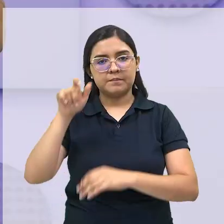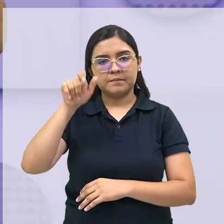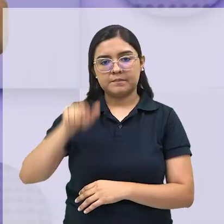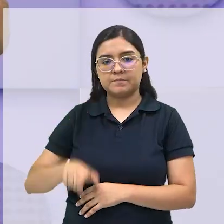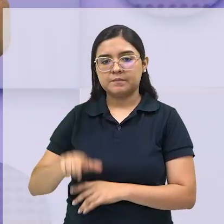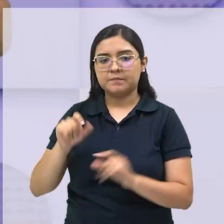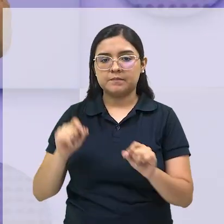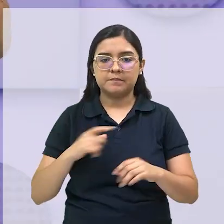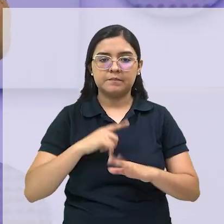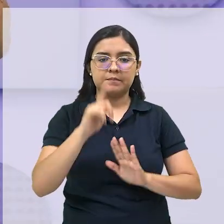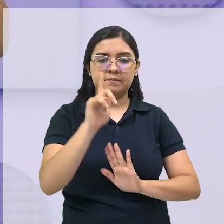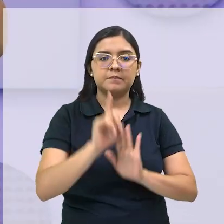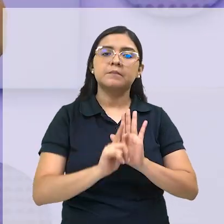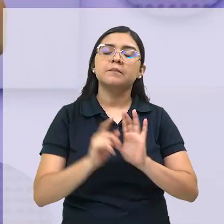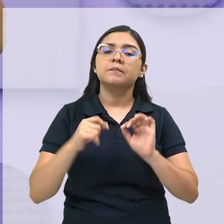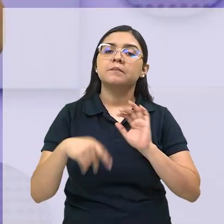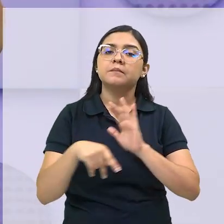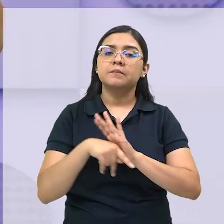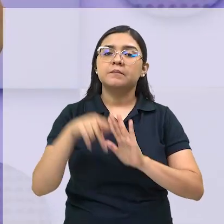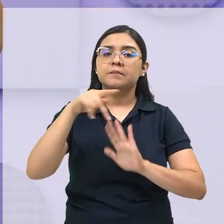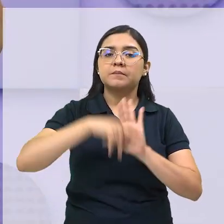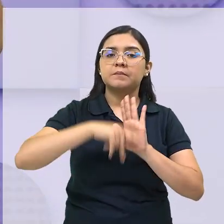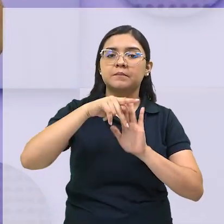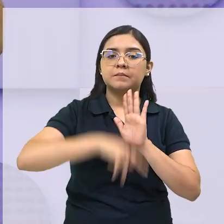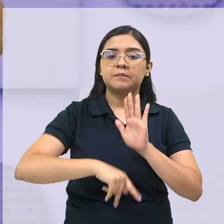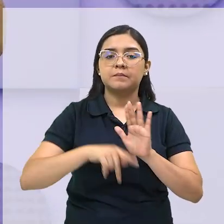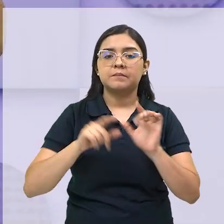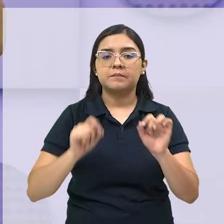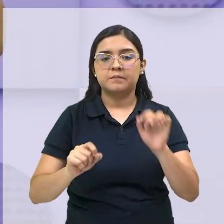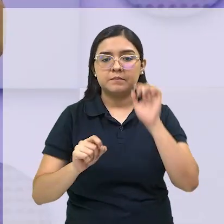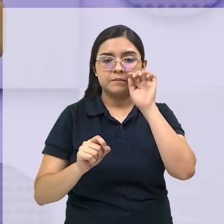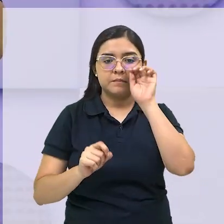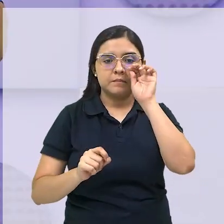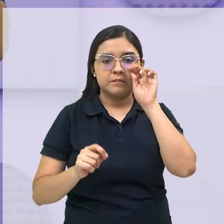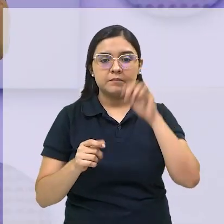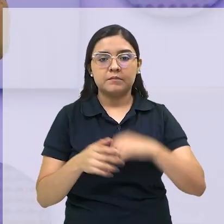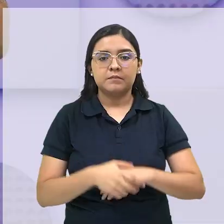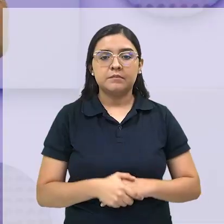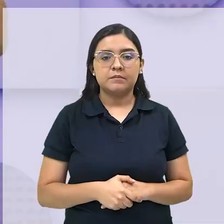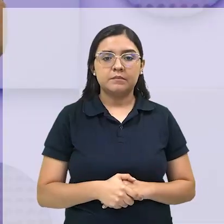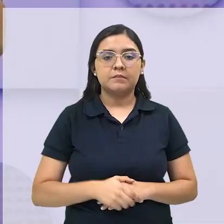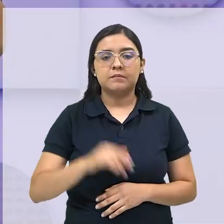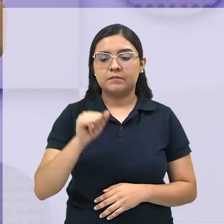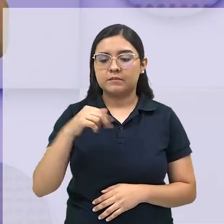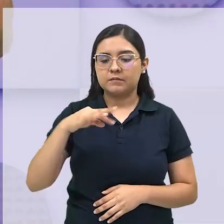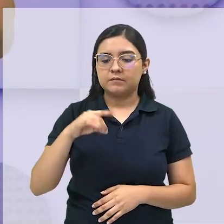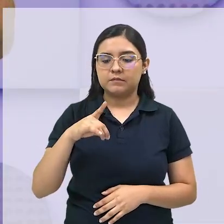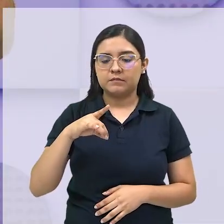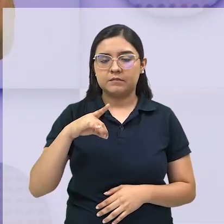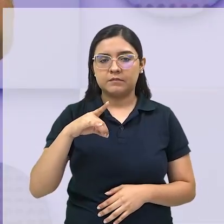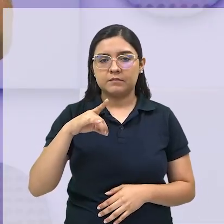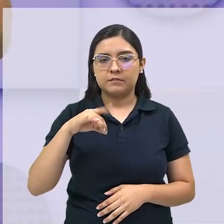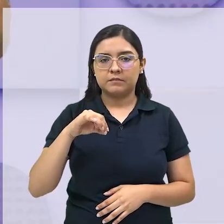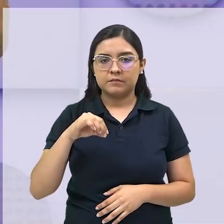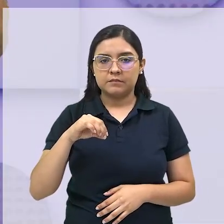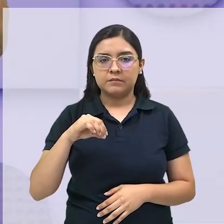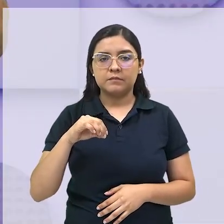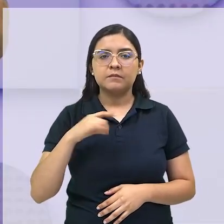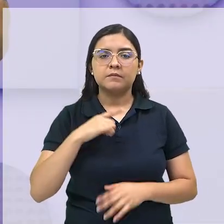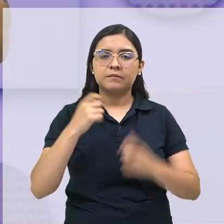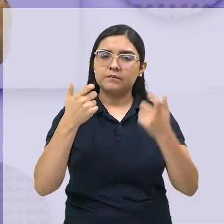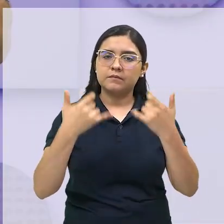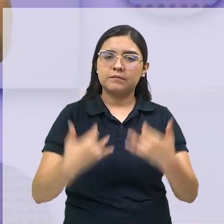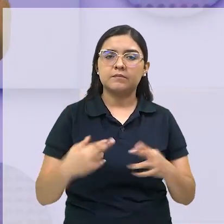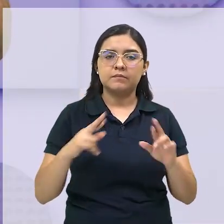querido gestor de projetos, o senhor Cândido Antônio, que ele vai falar um pouco sobre